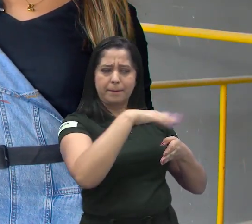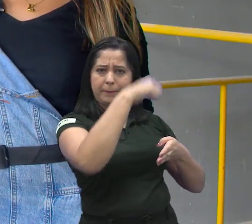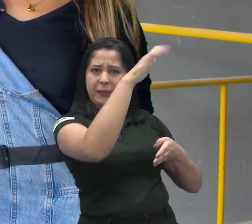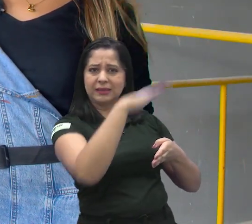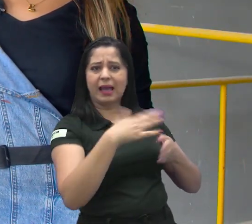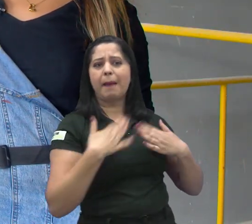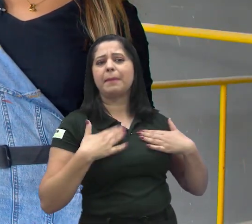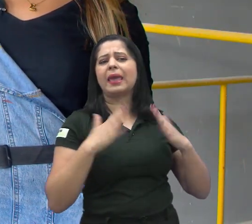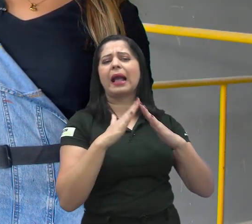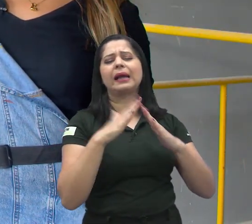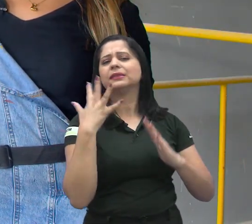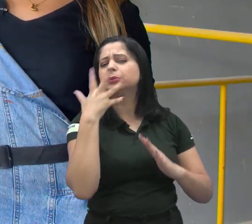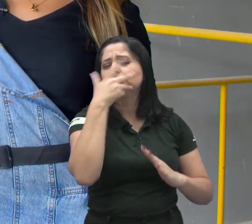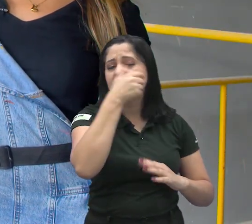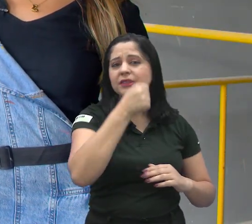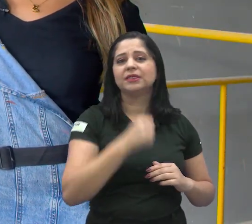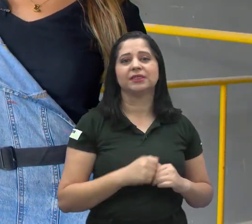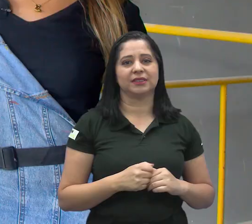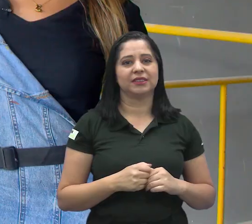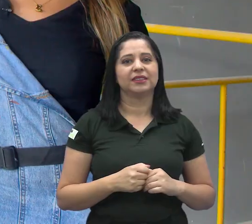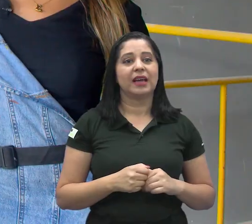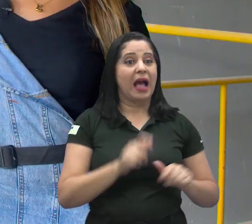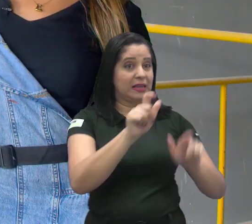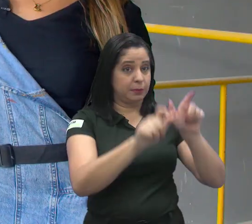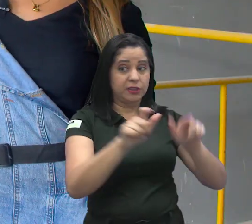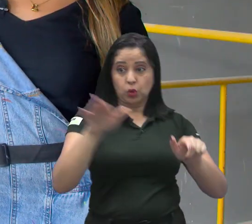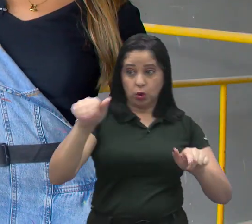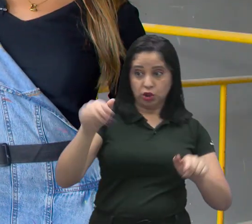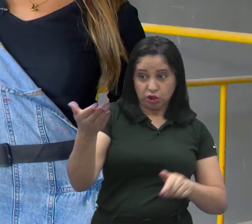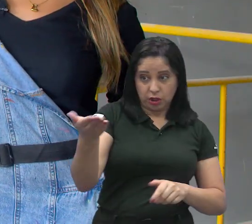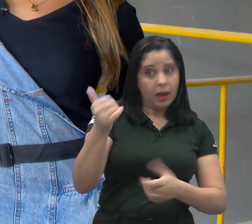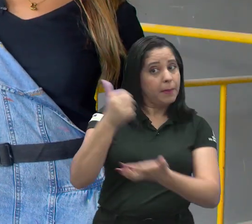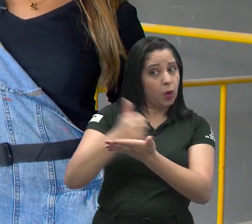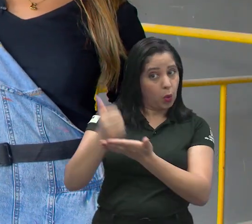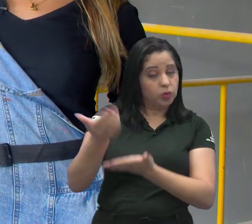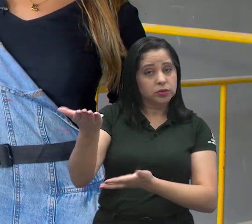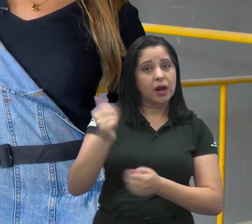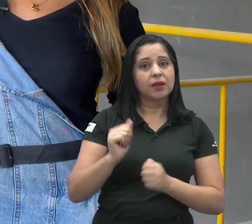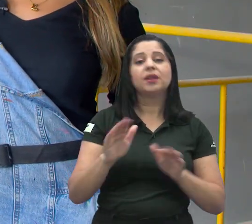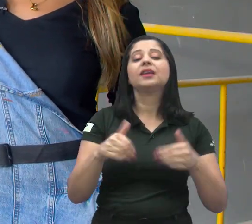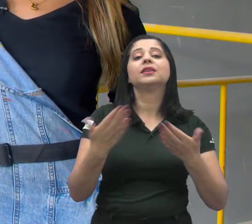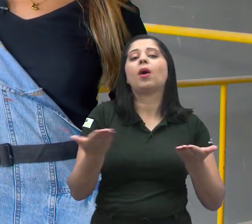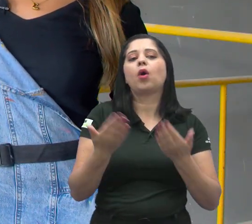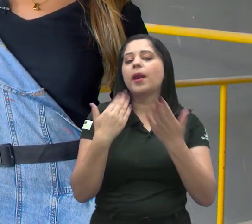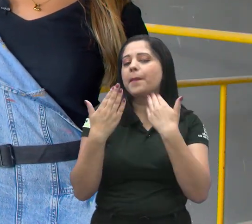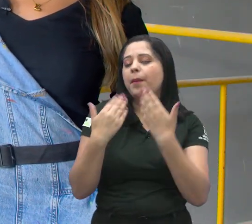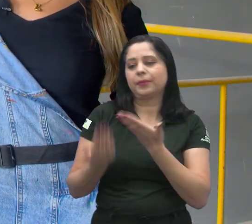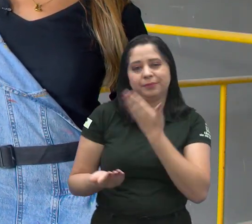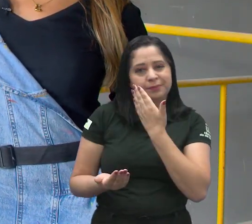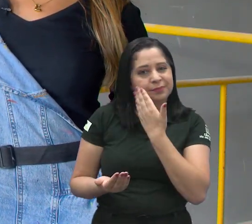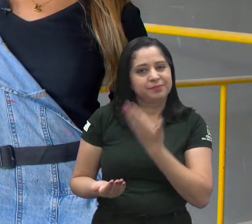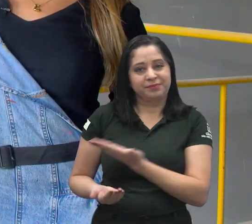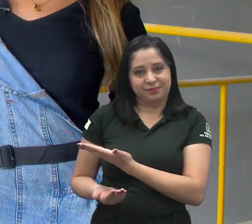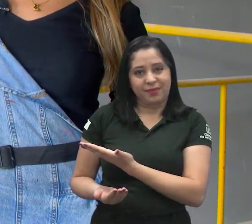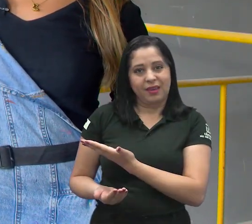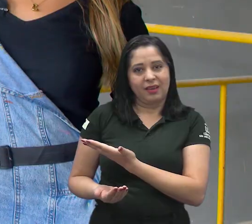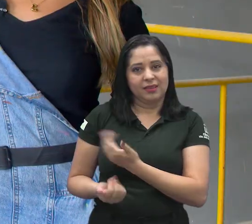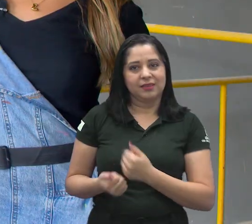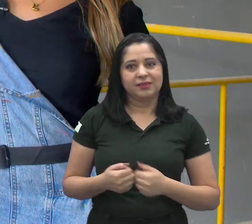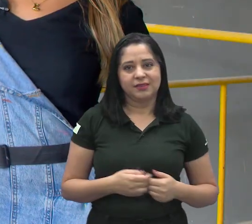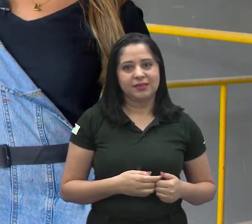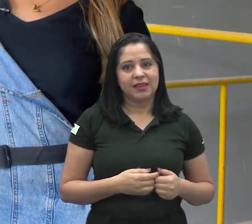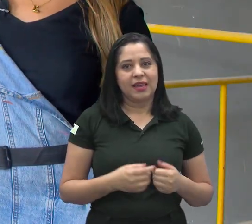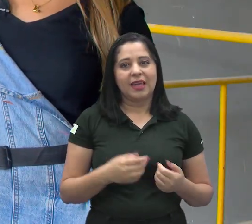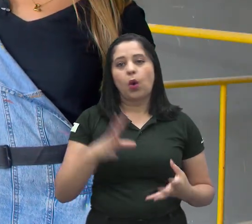casa bonita. Então, as pessoas chamam ela, contratam ela. Então, a gente vai conversar um pouquinho com a Érica para entender um pouquinho